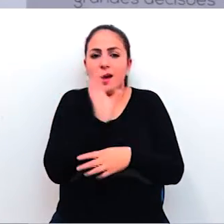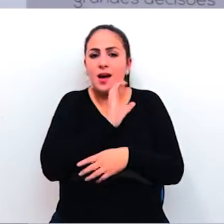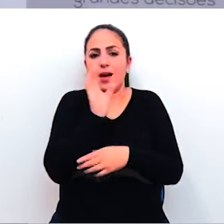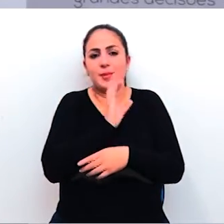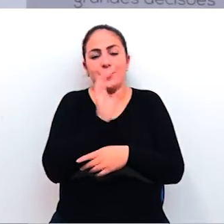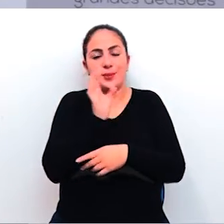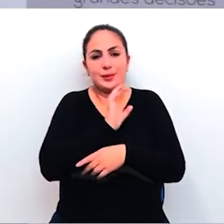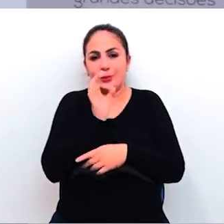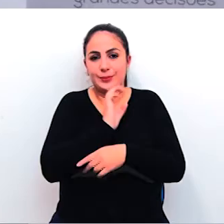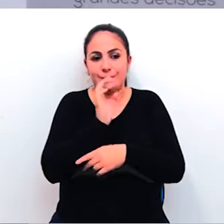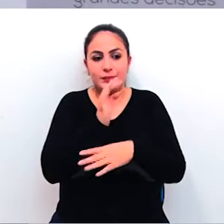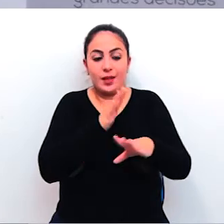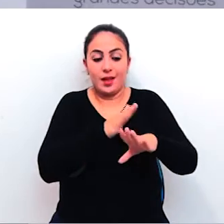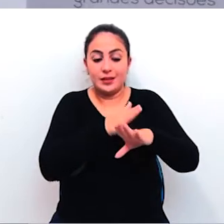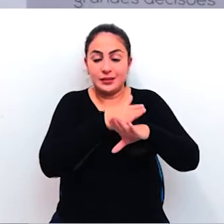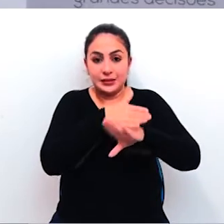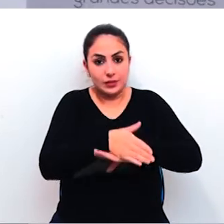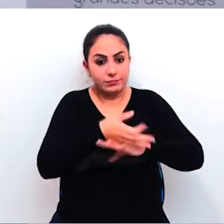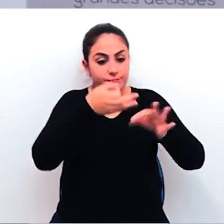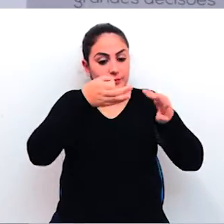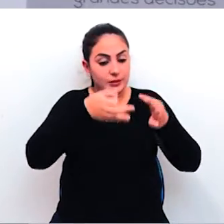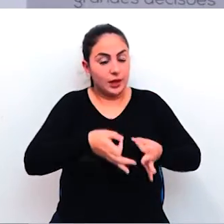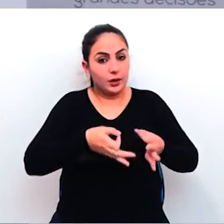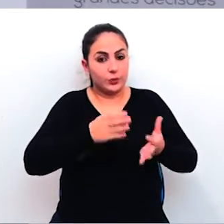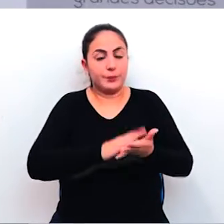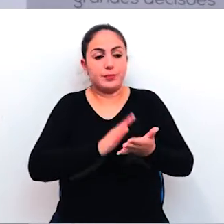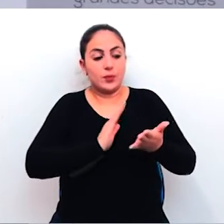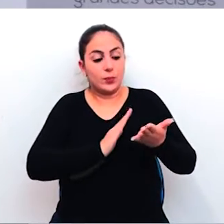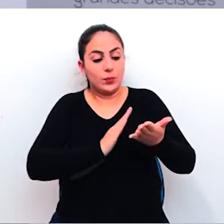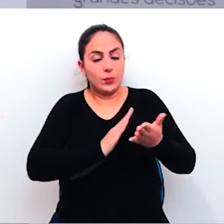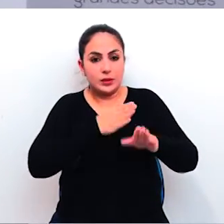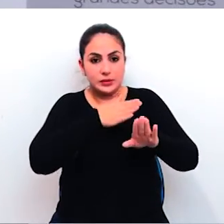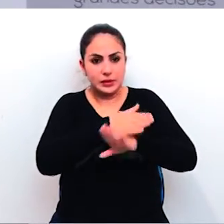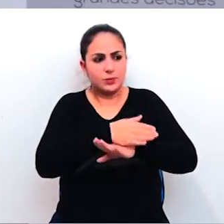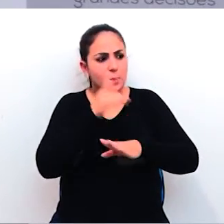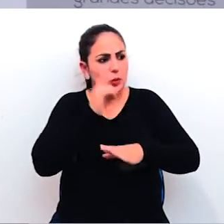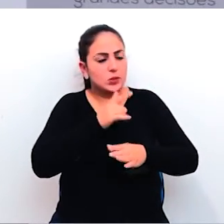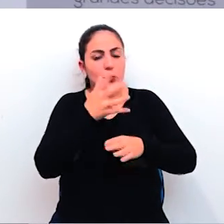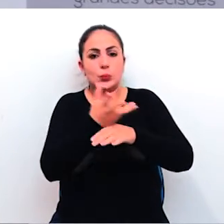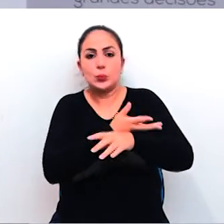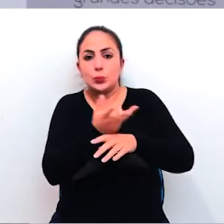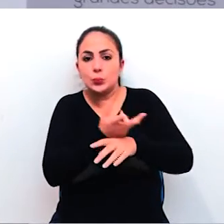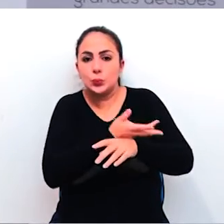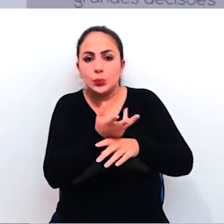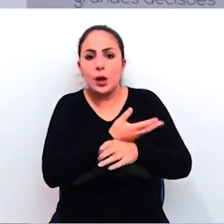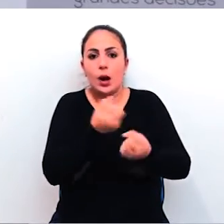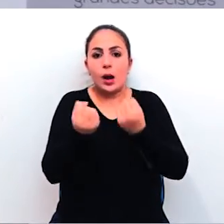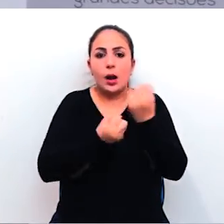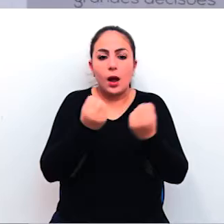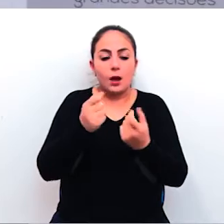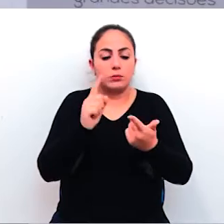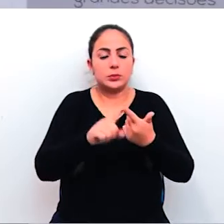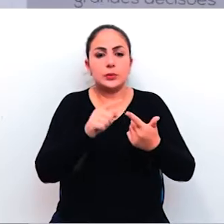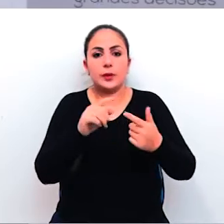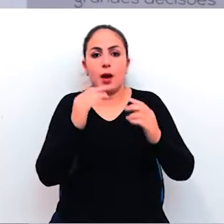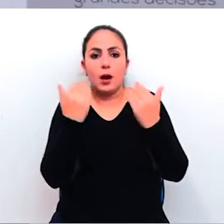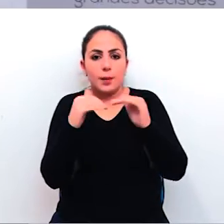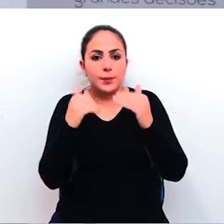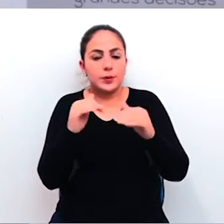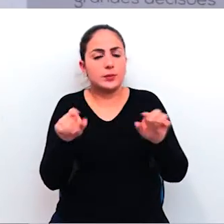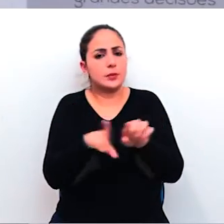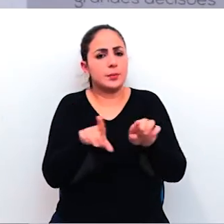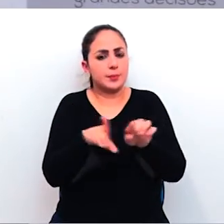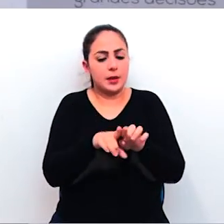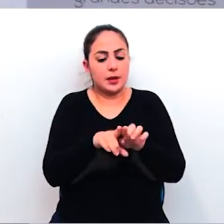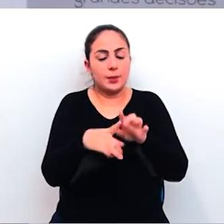efetivamente de um acesso digno de um acesso adequado para o fluxo de cargas de caminhões e